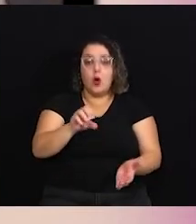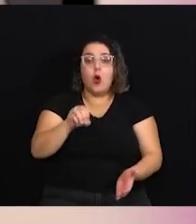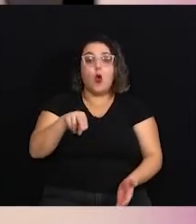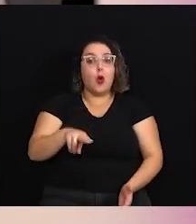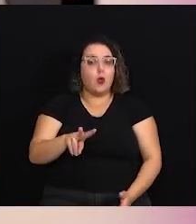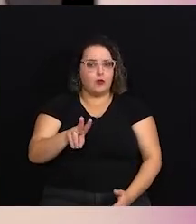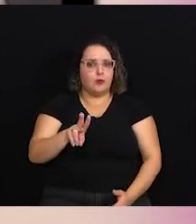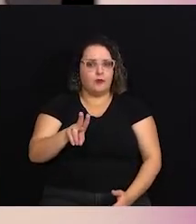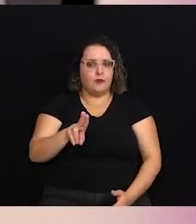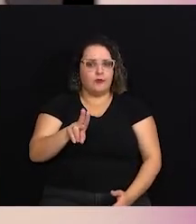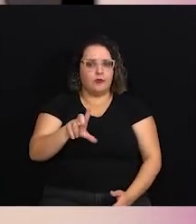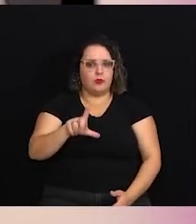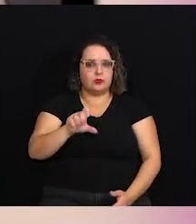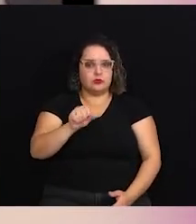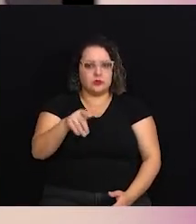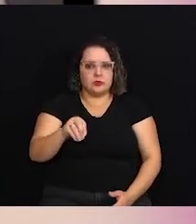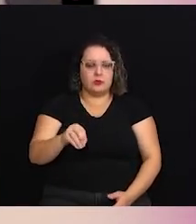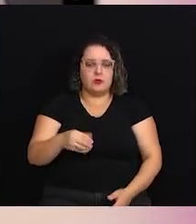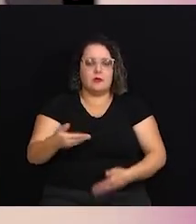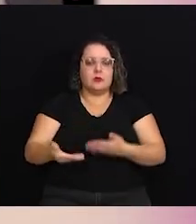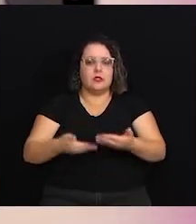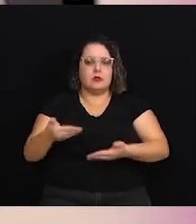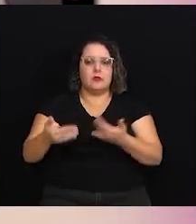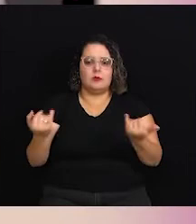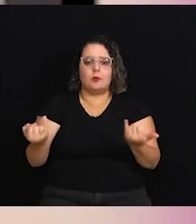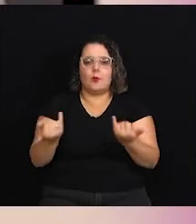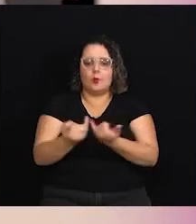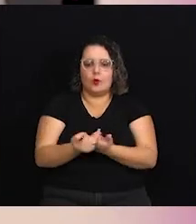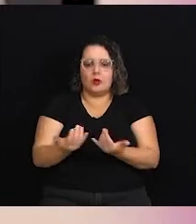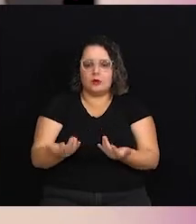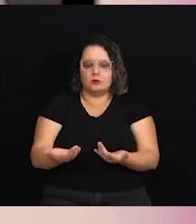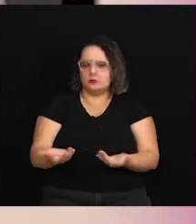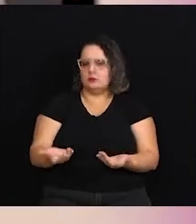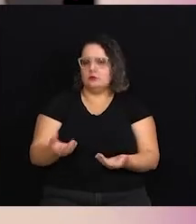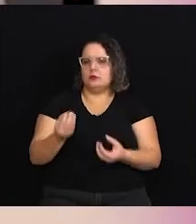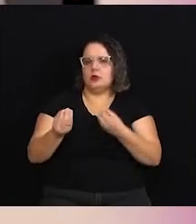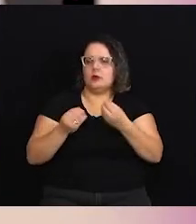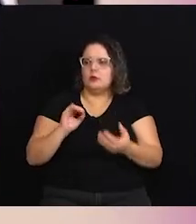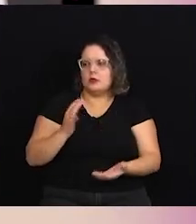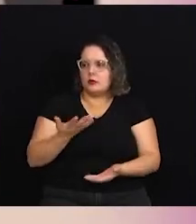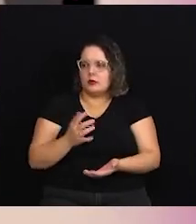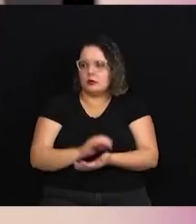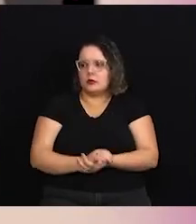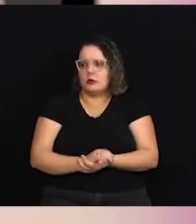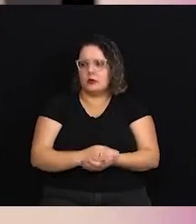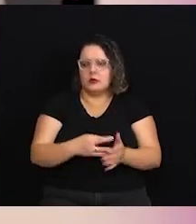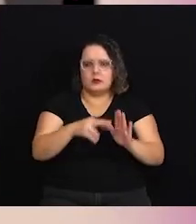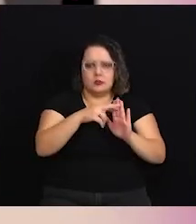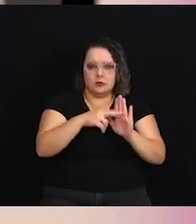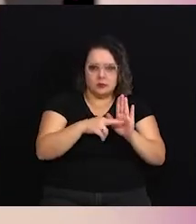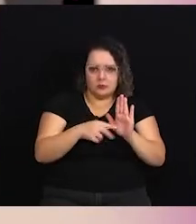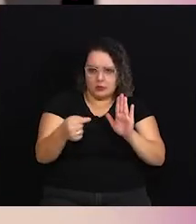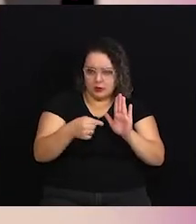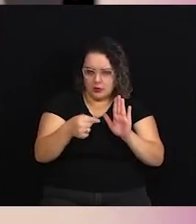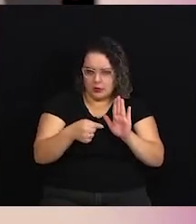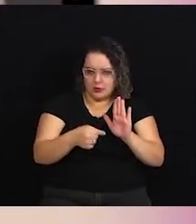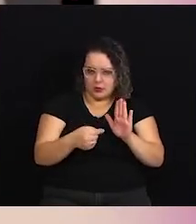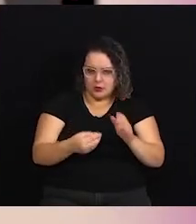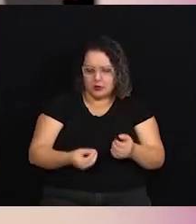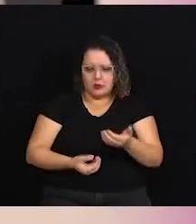tava fazendo um tratamento para emagrecer mas como é que foi me passar essa receita